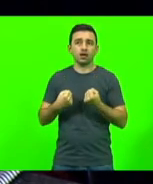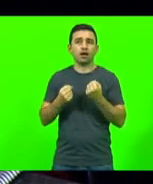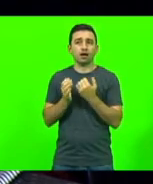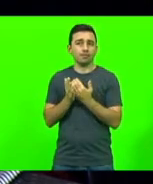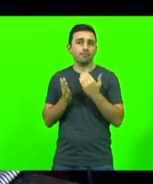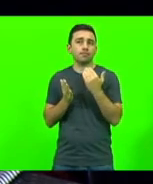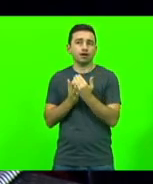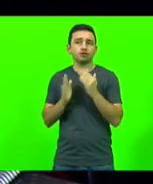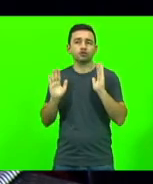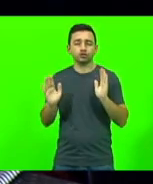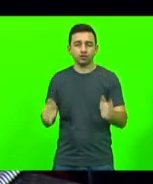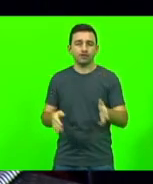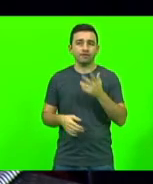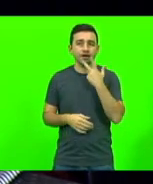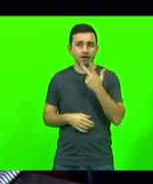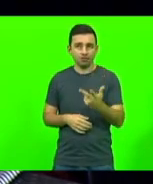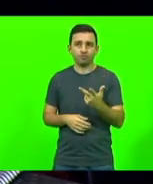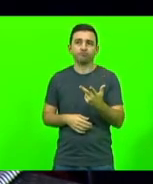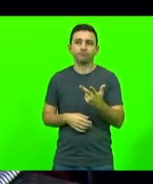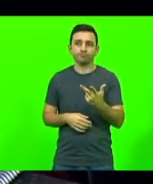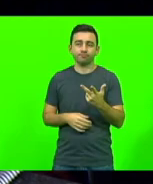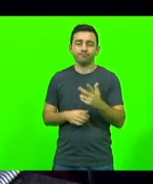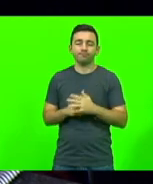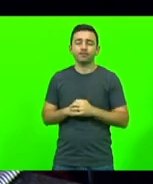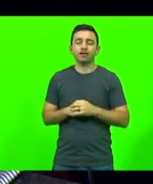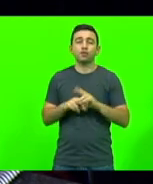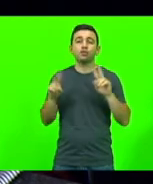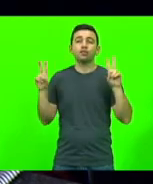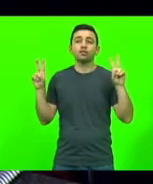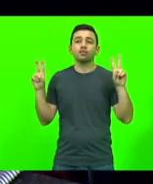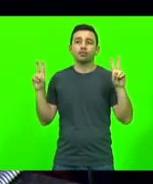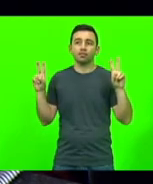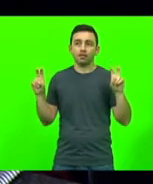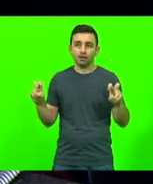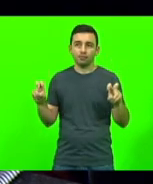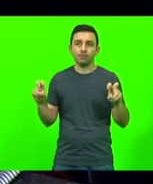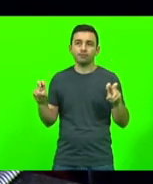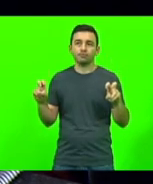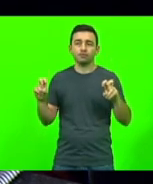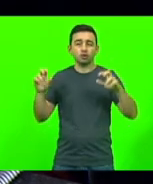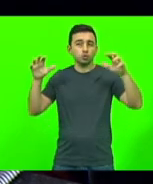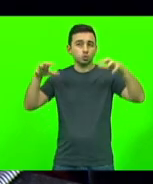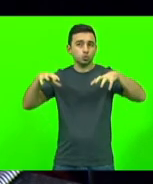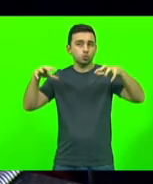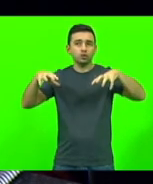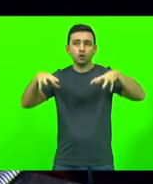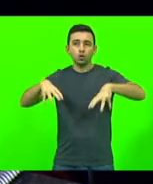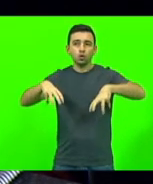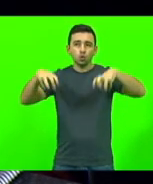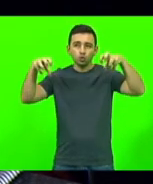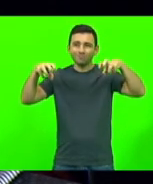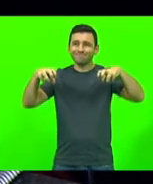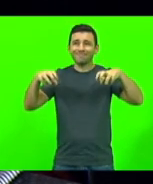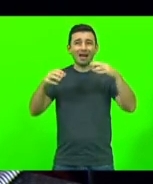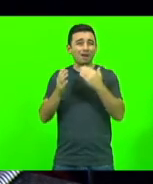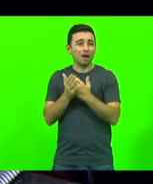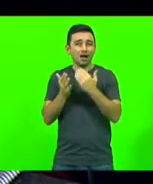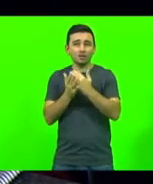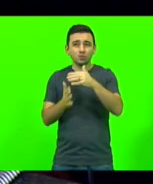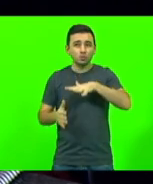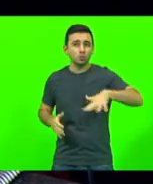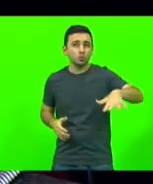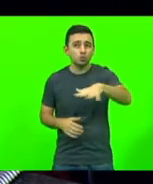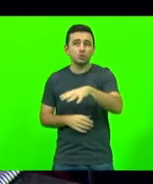hoje mesmo nessa tribuna, a questão da estiagem que atinge grande parte de Santa